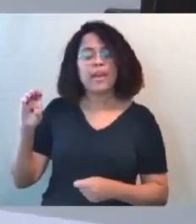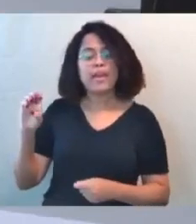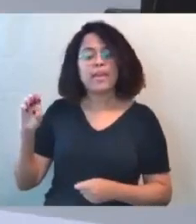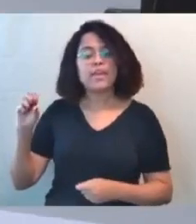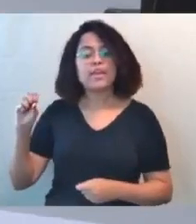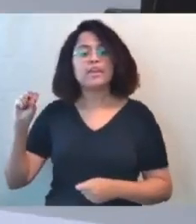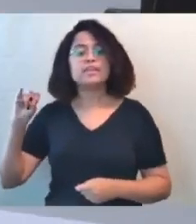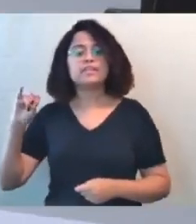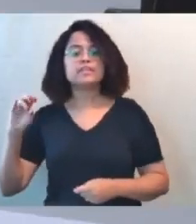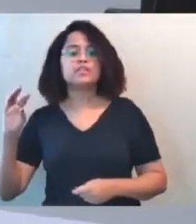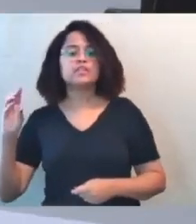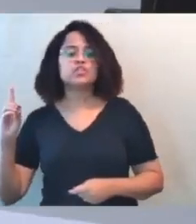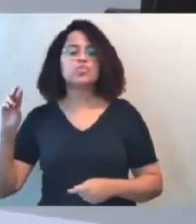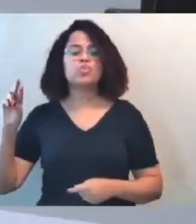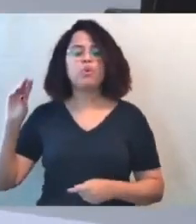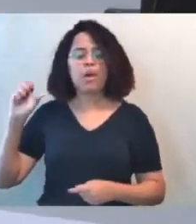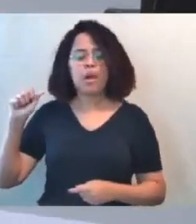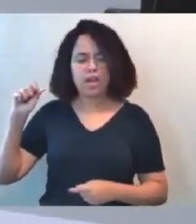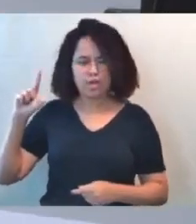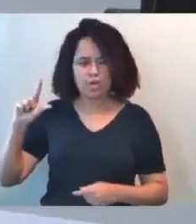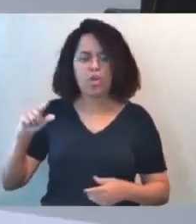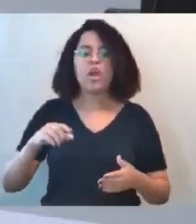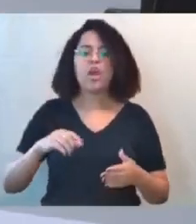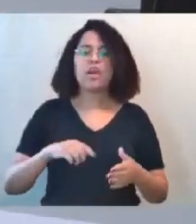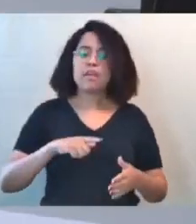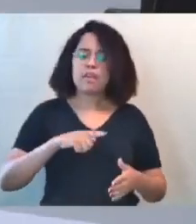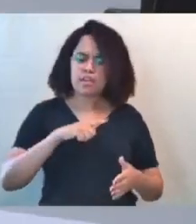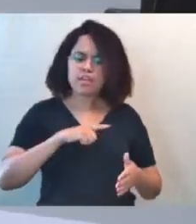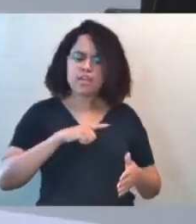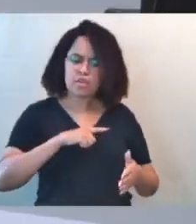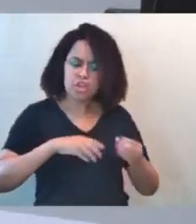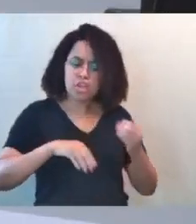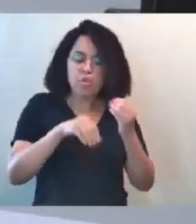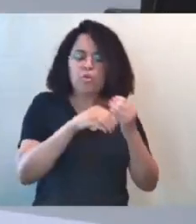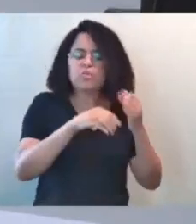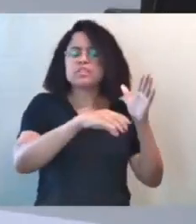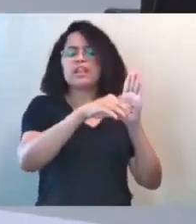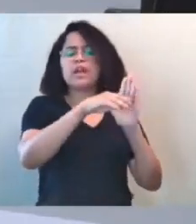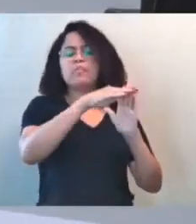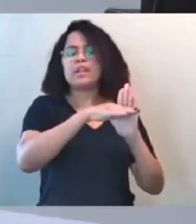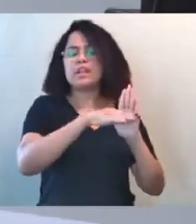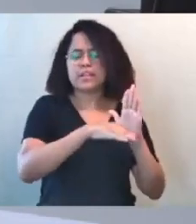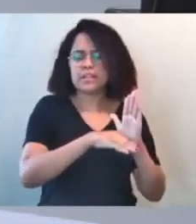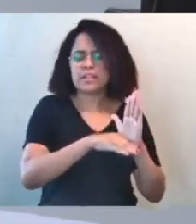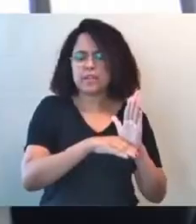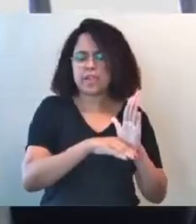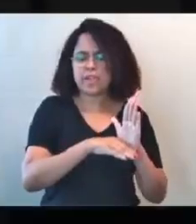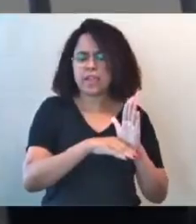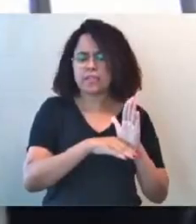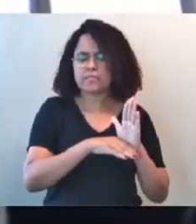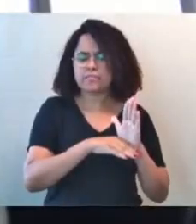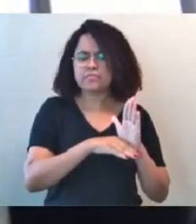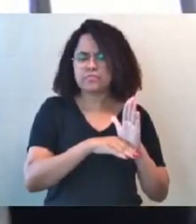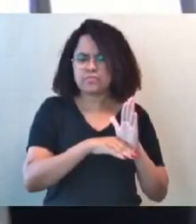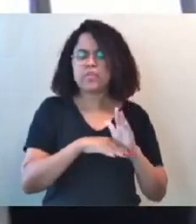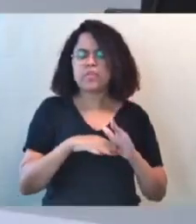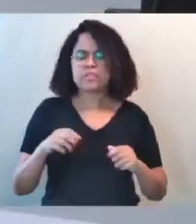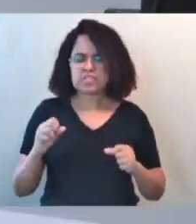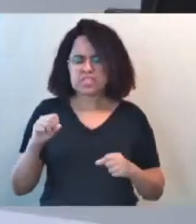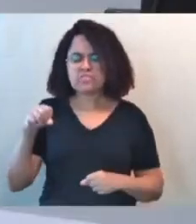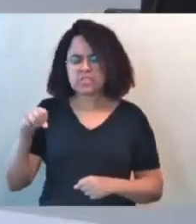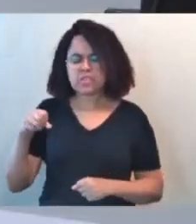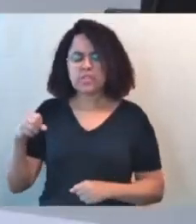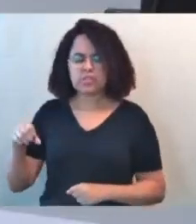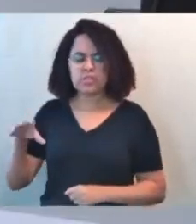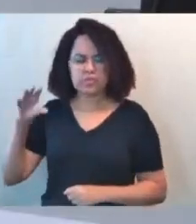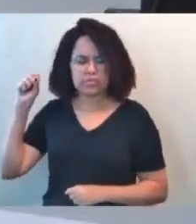planilha, certo? Certo. Aí você leu o que eu li, entre aspas, que foi da resposta? Você deu para ouvir? Eu ouvi. Tá, então